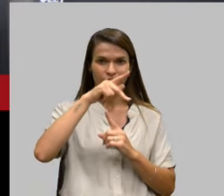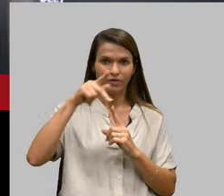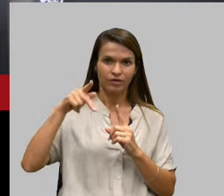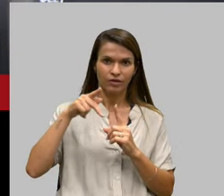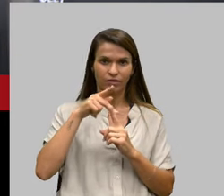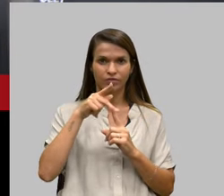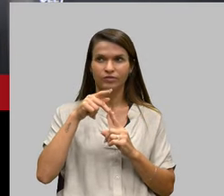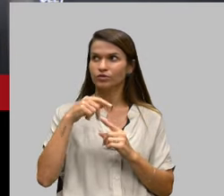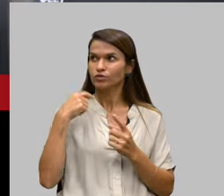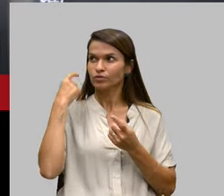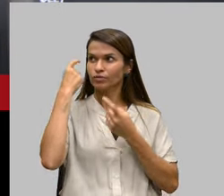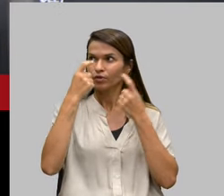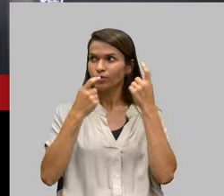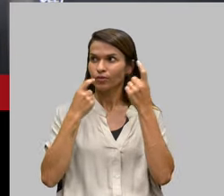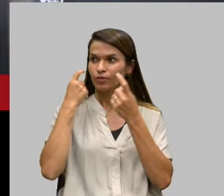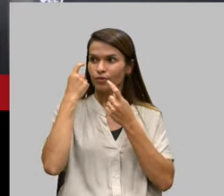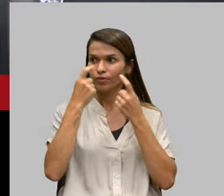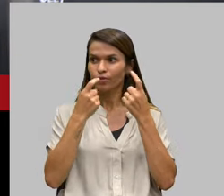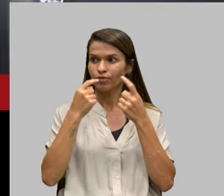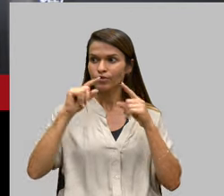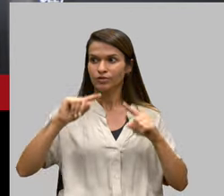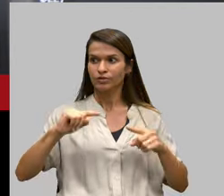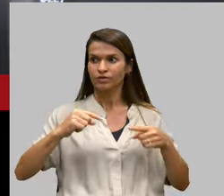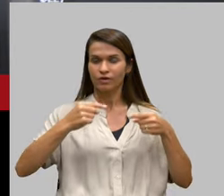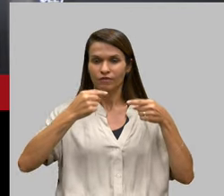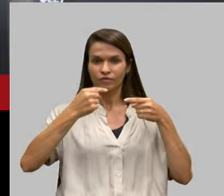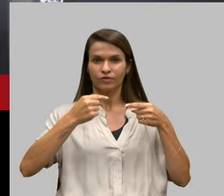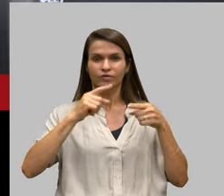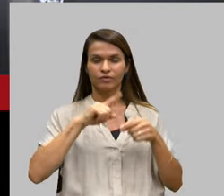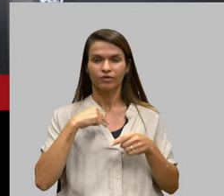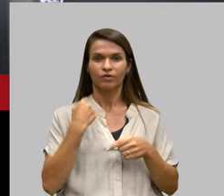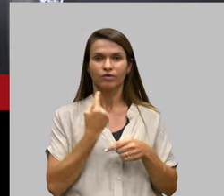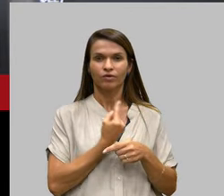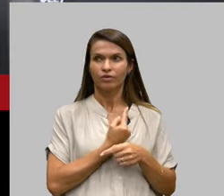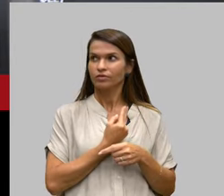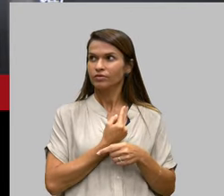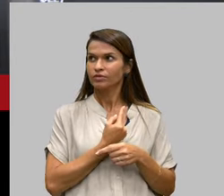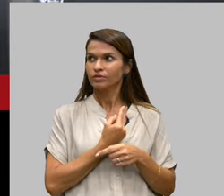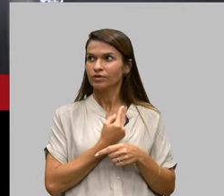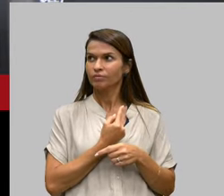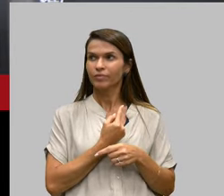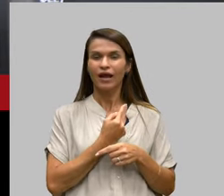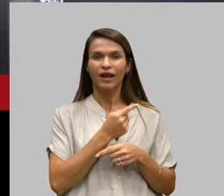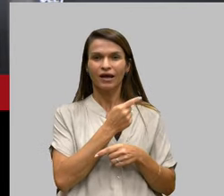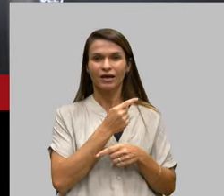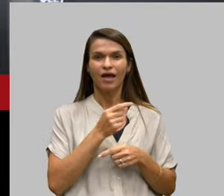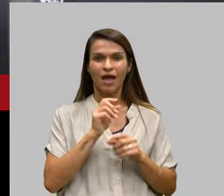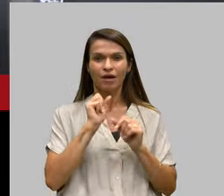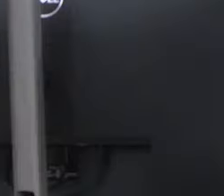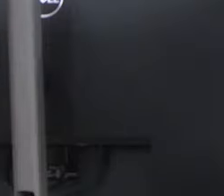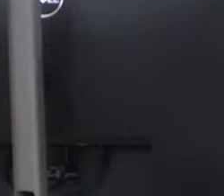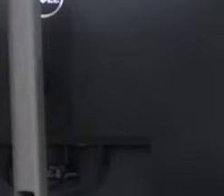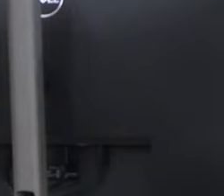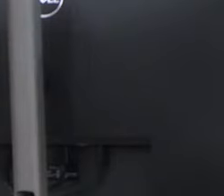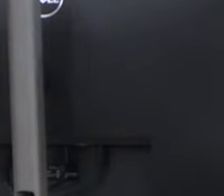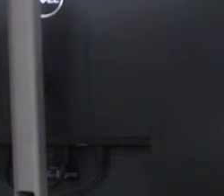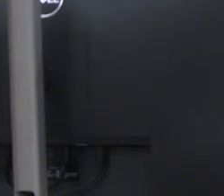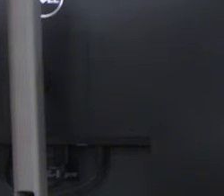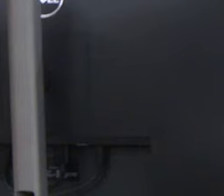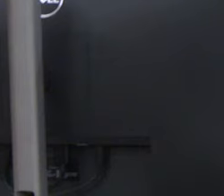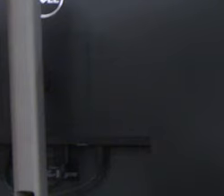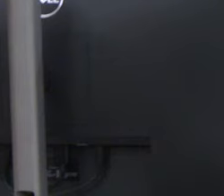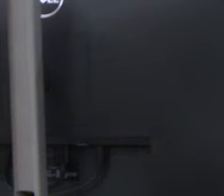nos preocupa muito e os desafios nossos cada vez mais é a proteção social e não a proteção